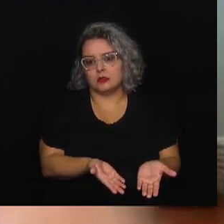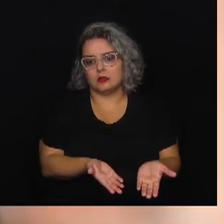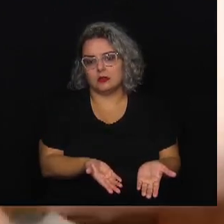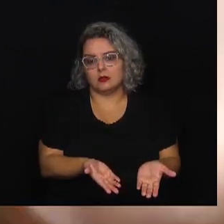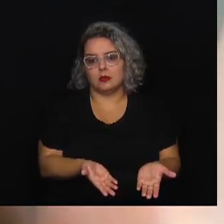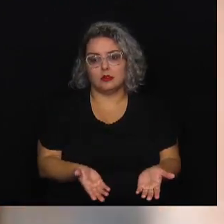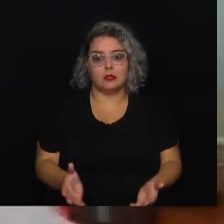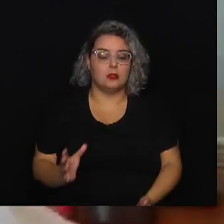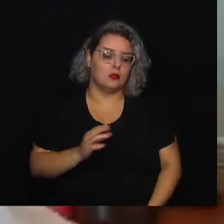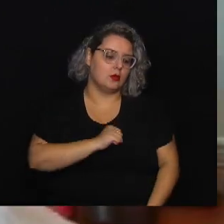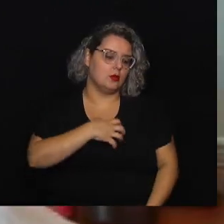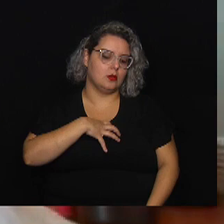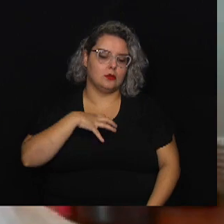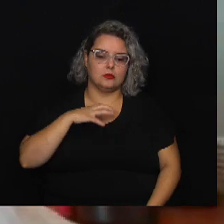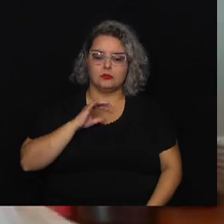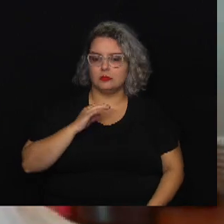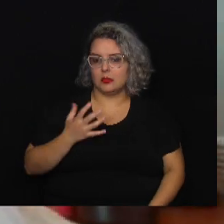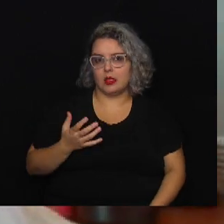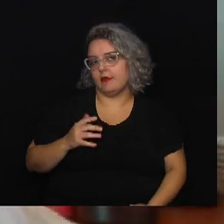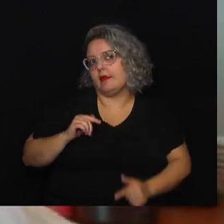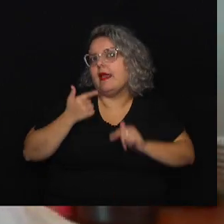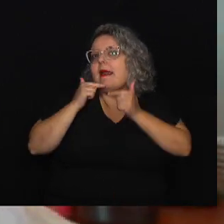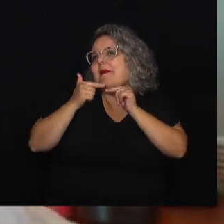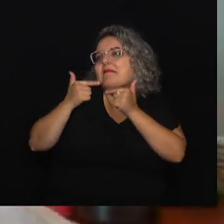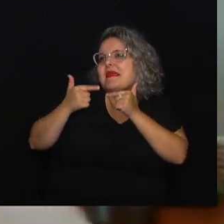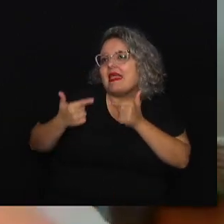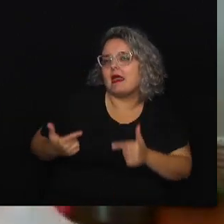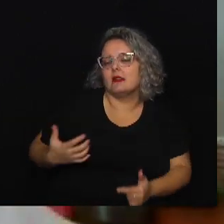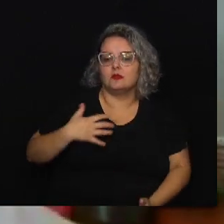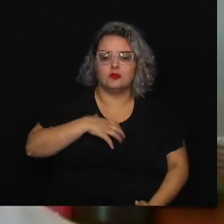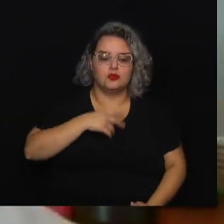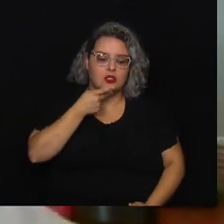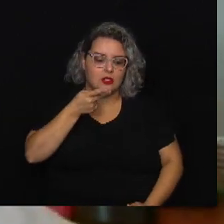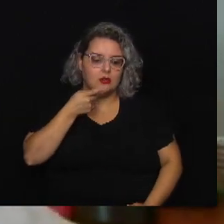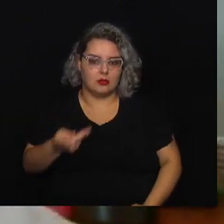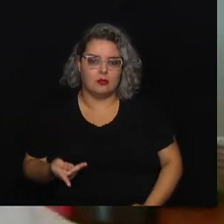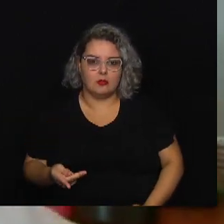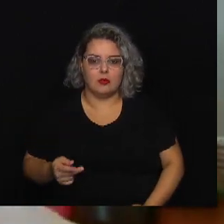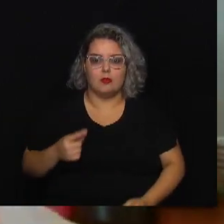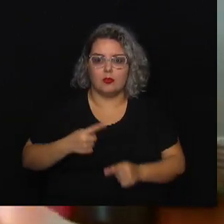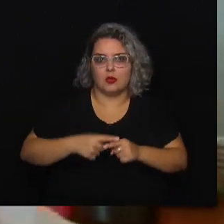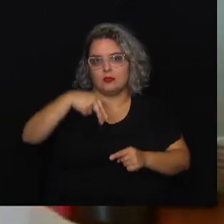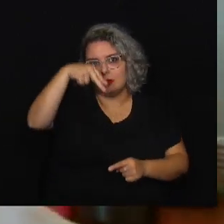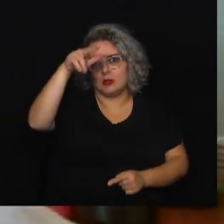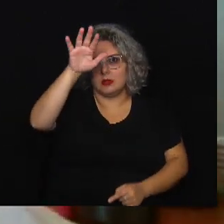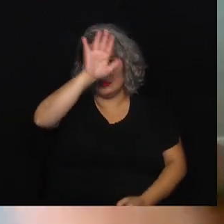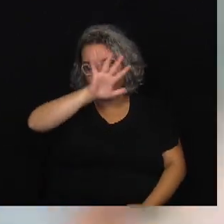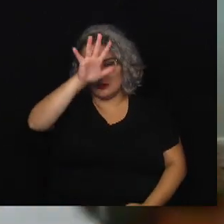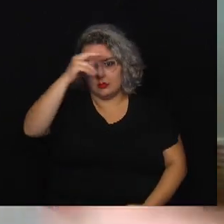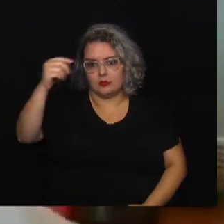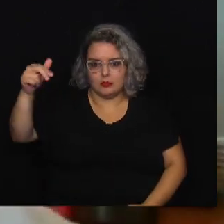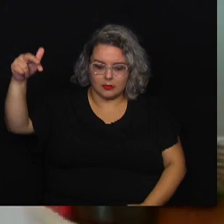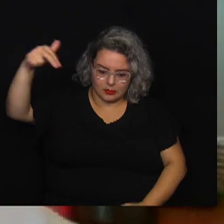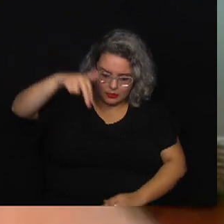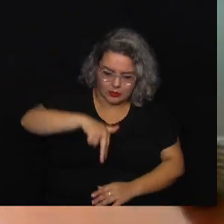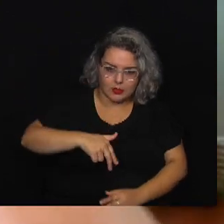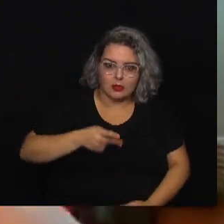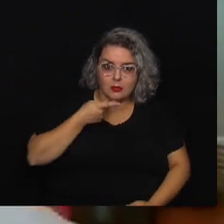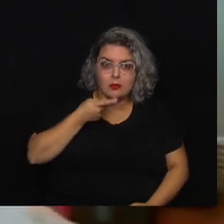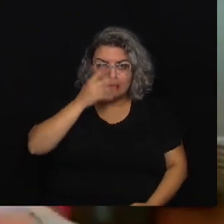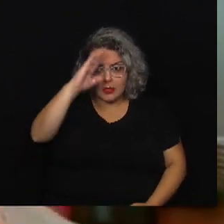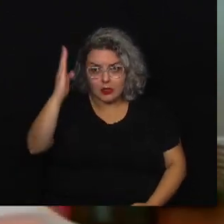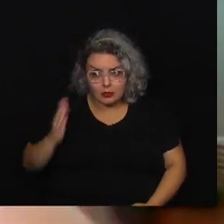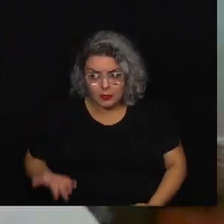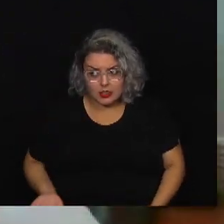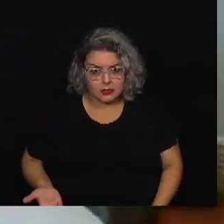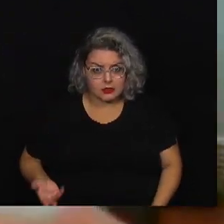falo, porque eu vim do Nordeste, né? E não é na fala, é assim, o Nordeste é Brasil, vamos falar do Nordeste, vamos,